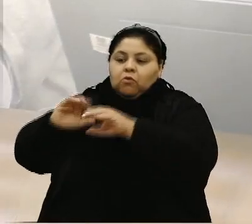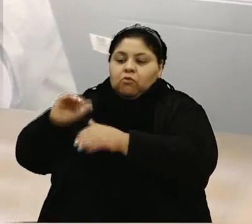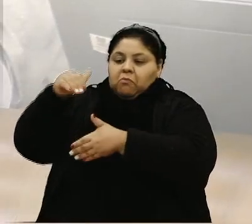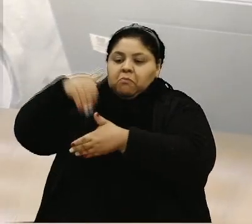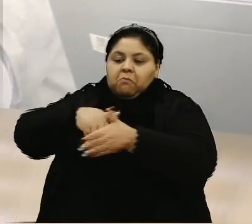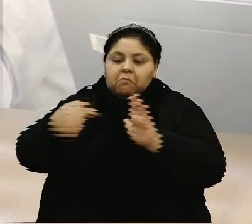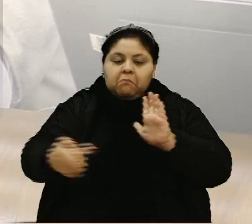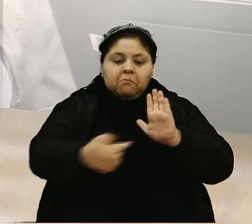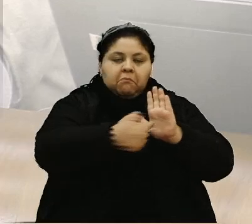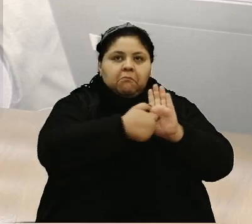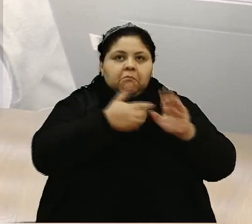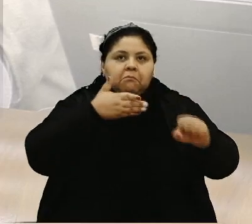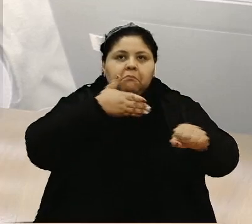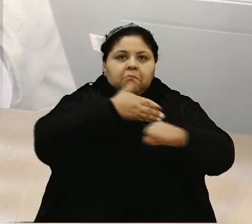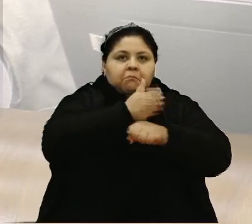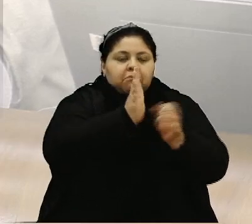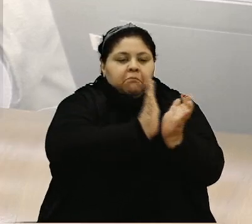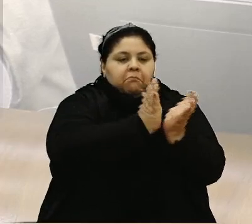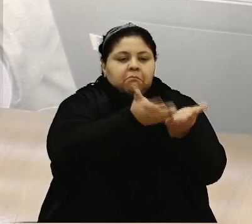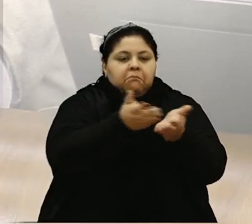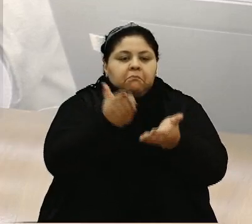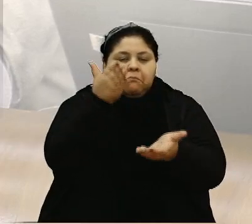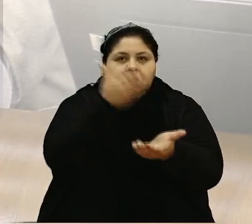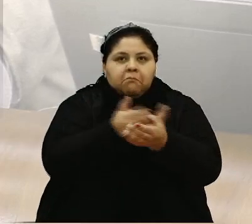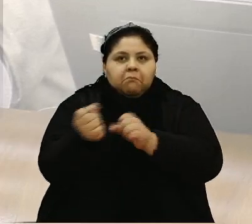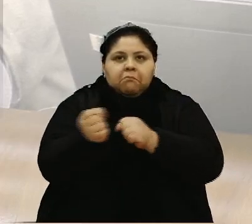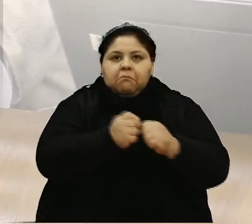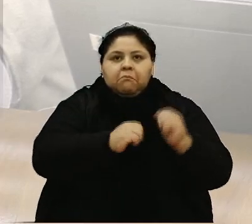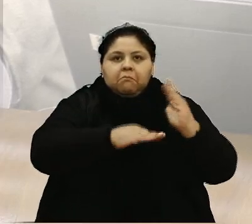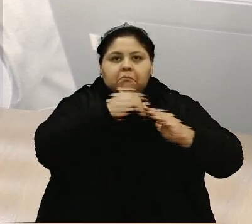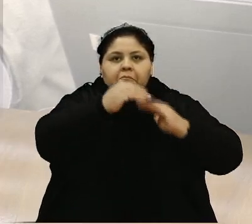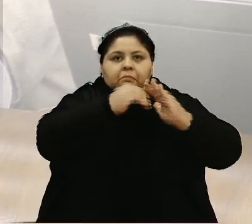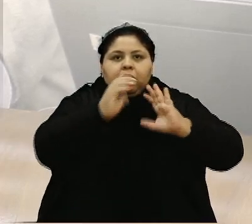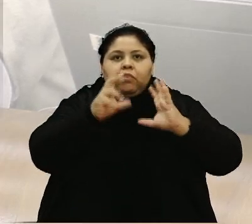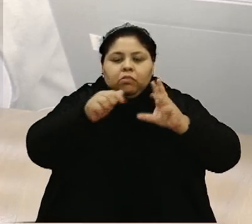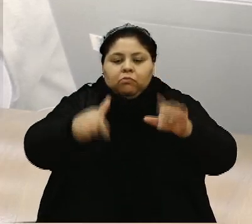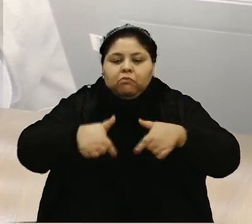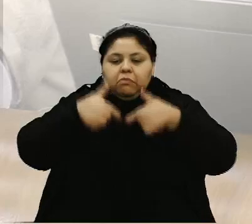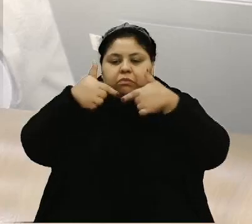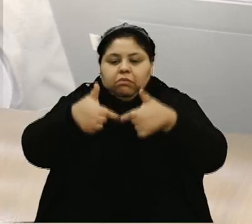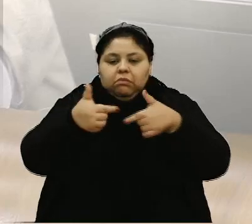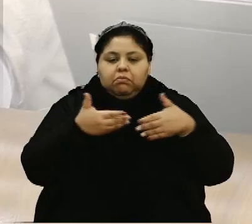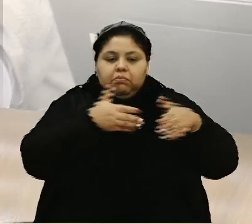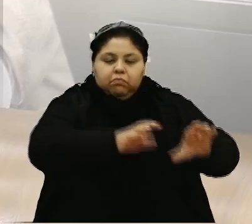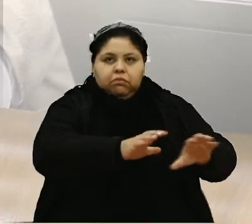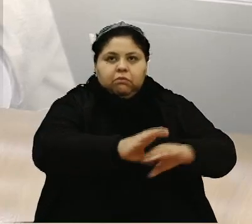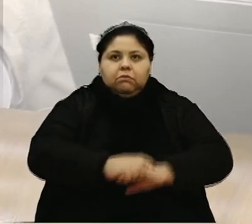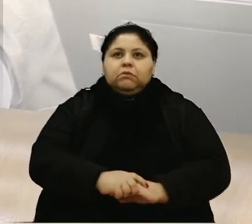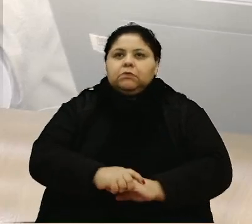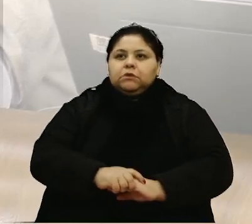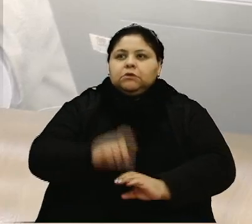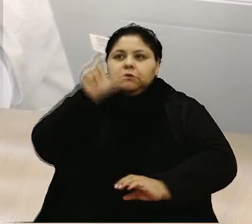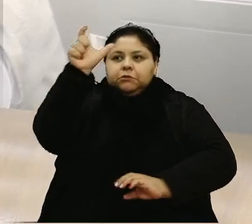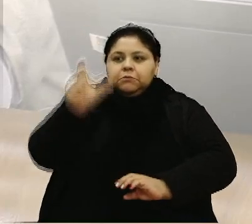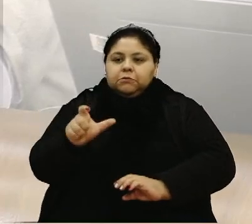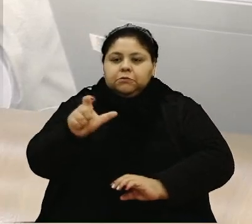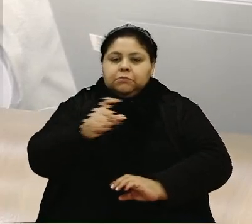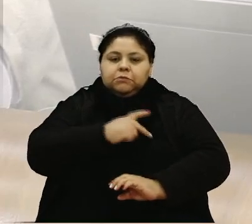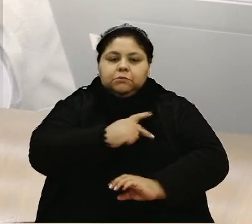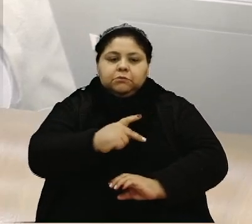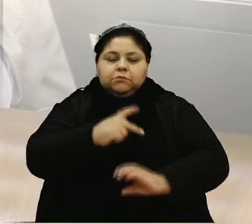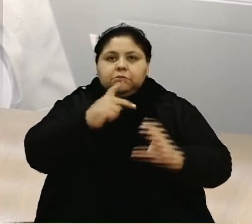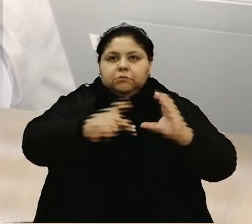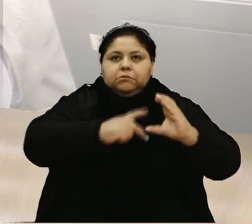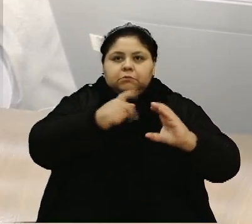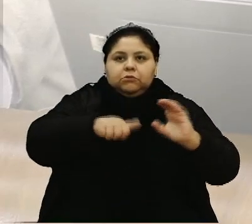denúncia e de integrar a comissão processante, podendo, todavia, praticar todos os atos de acusação. Se o denunciante for o presidente da Câmara, passará a presidência